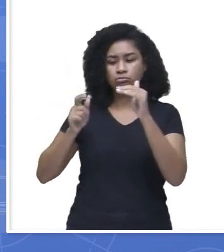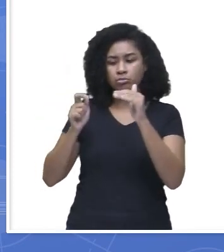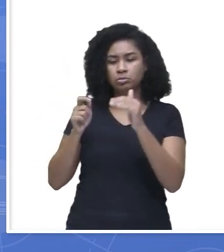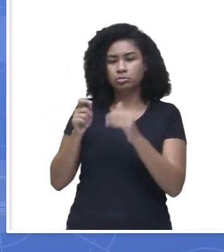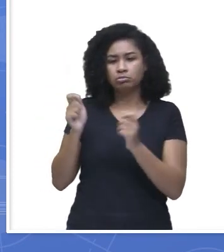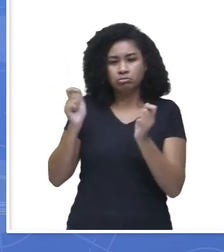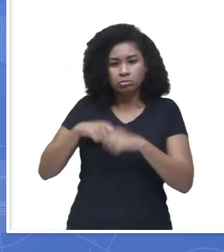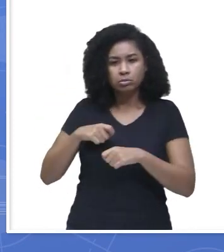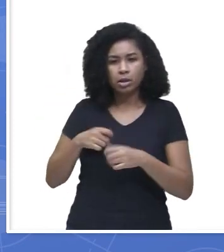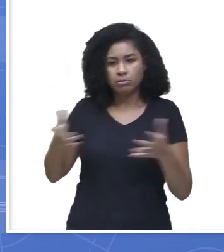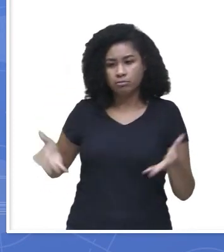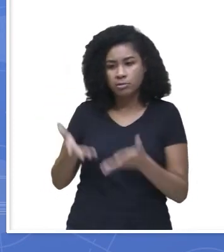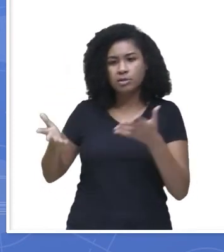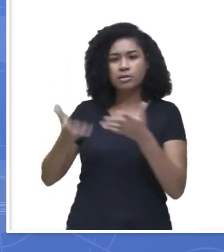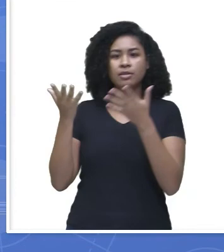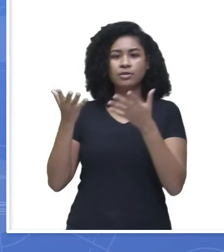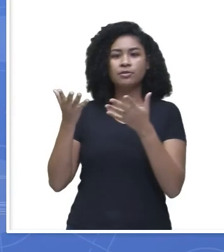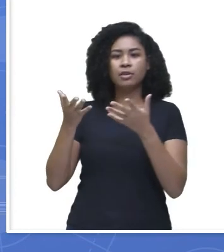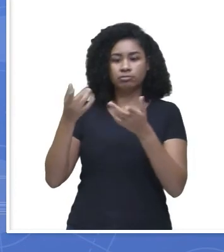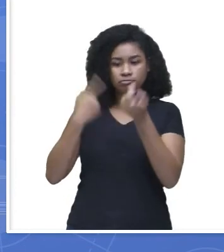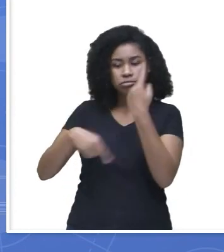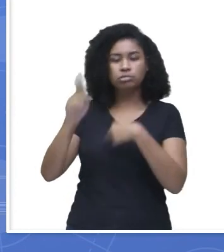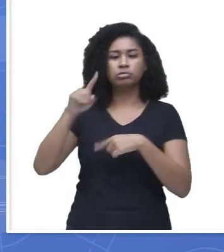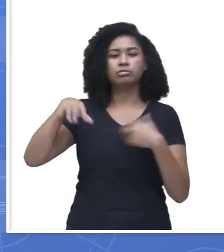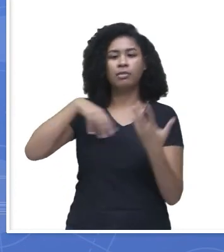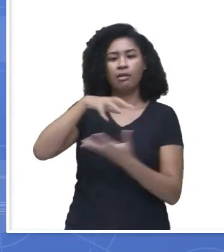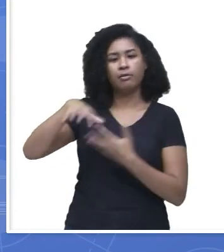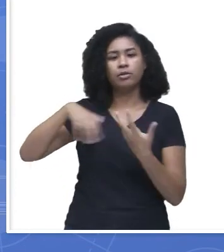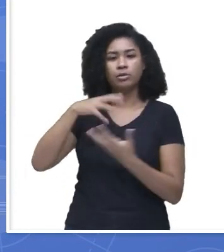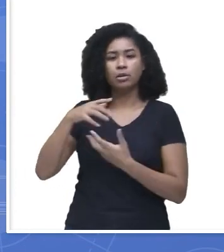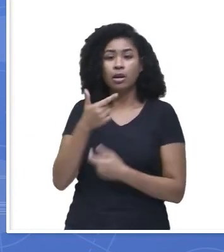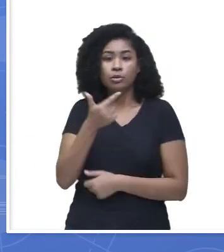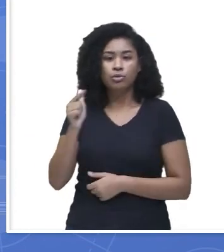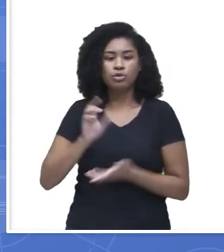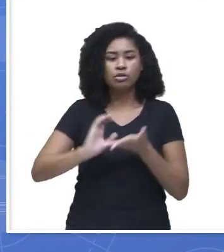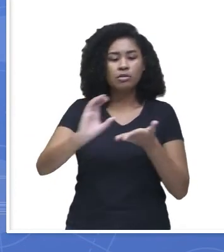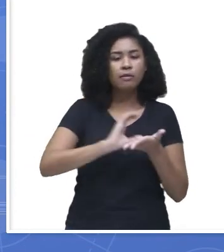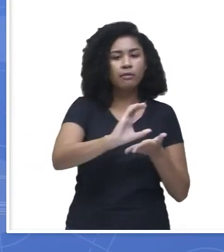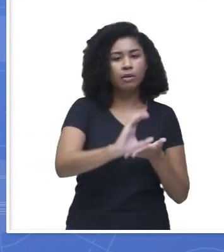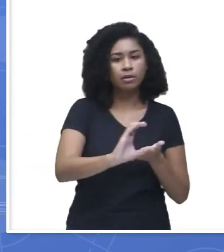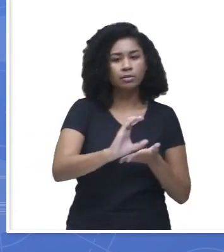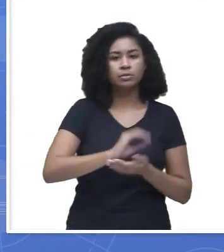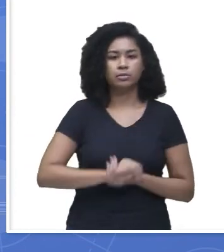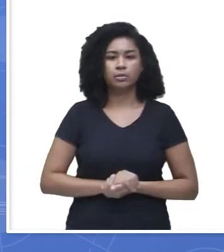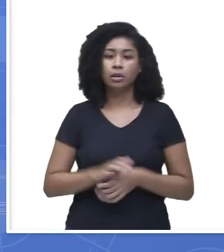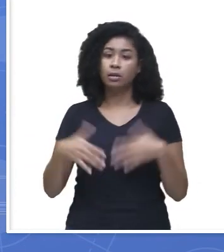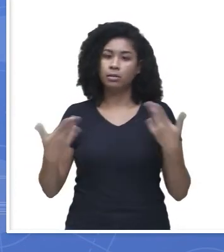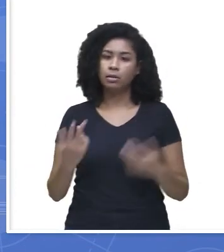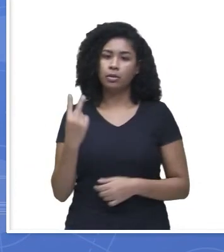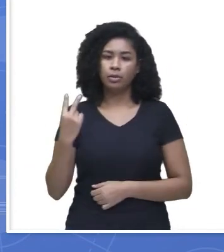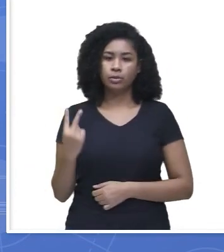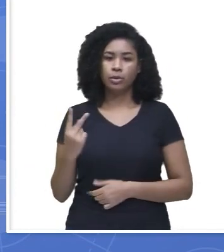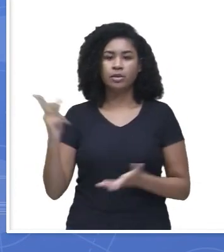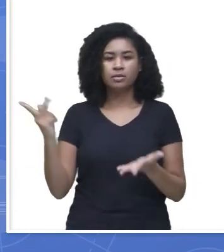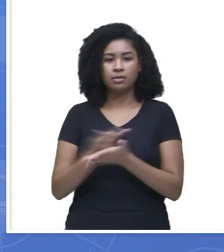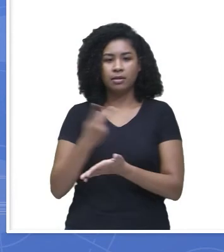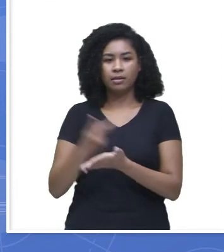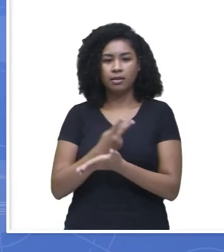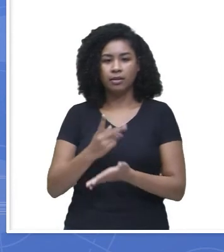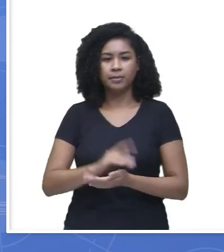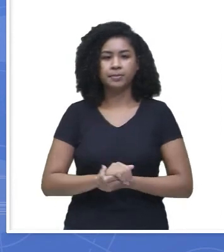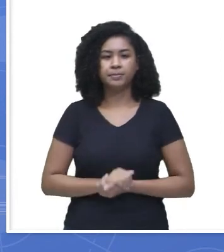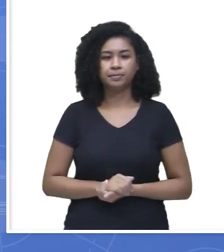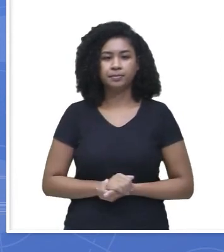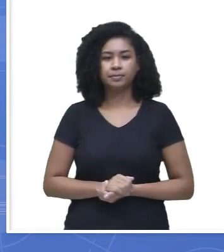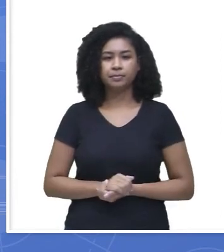processo revolucionário. Não havia um investimento na burguesia nacional, tá bom? Então a 2, incorreta. Olha a 3.